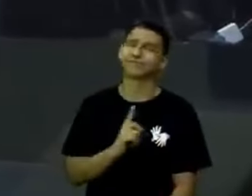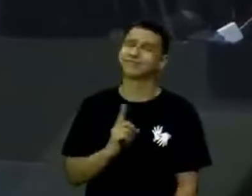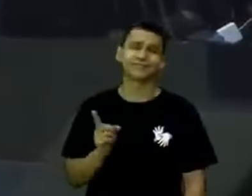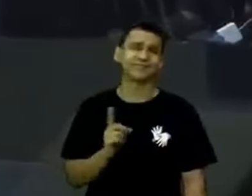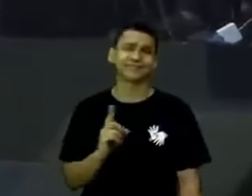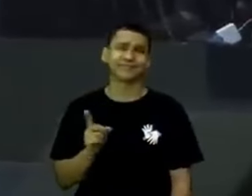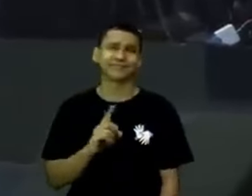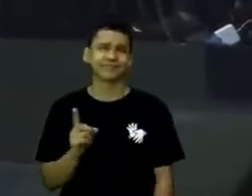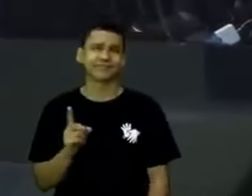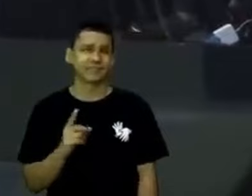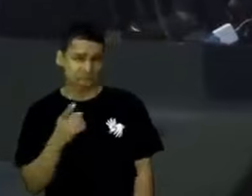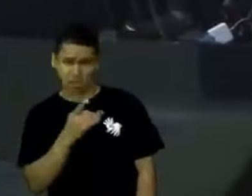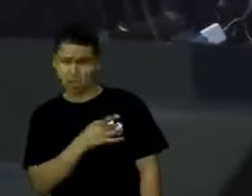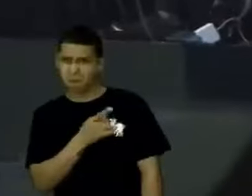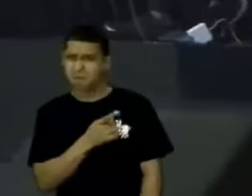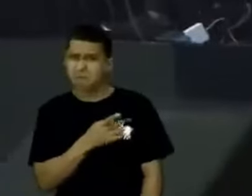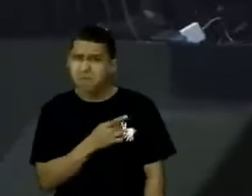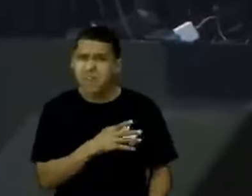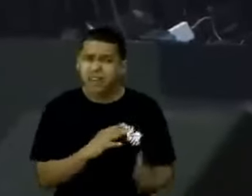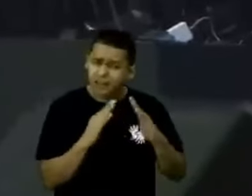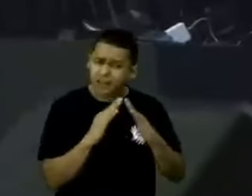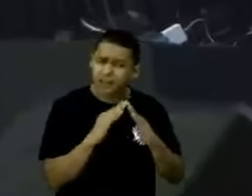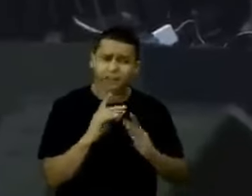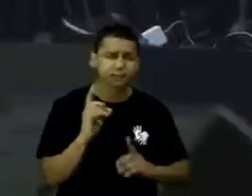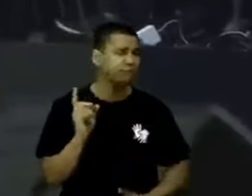Tu não vai ser mais a medrosa da casa.